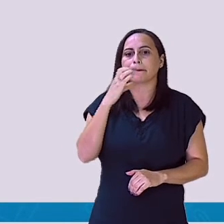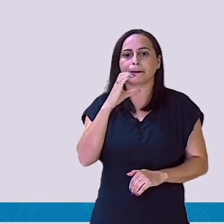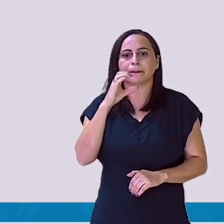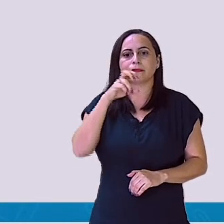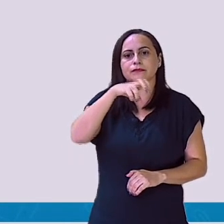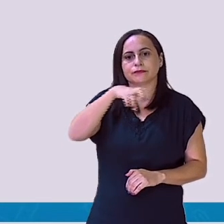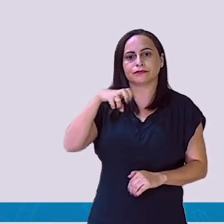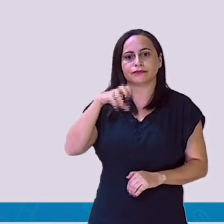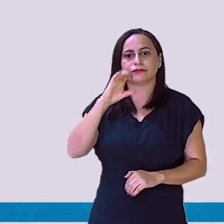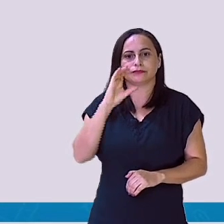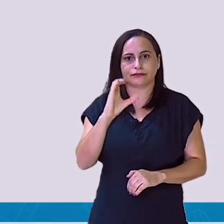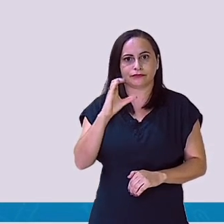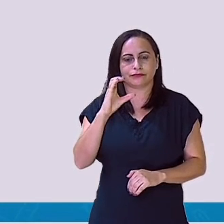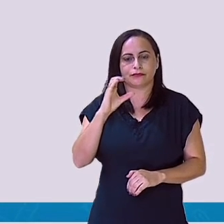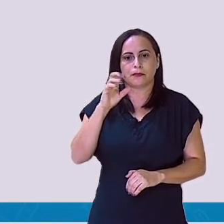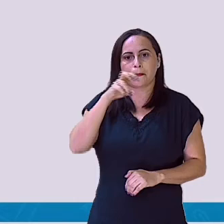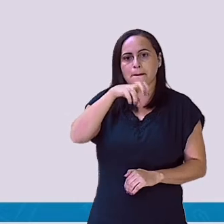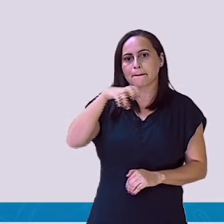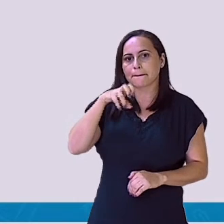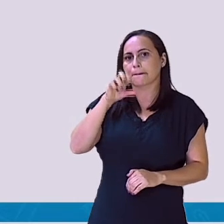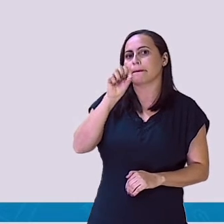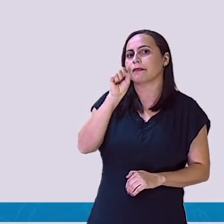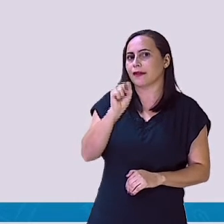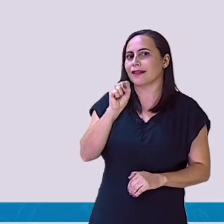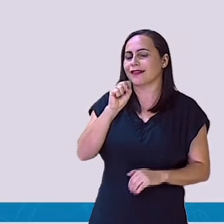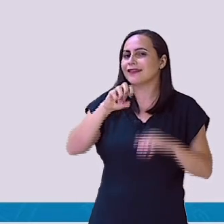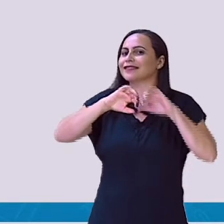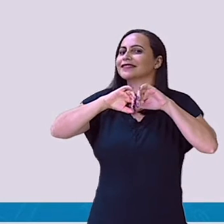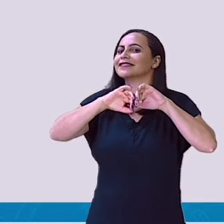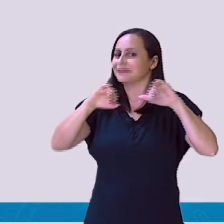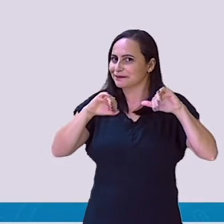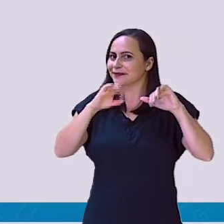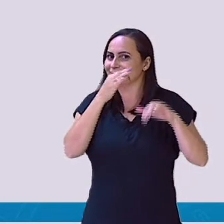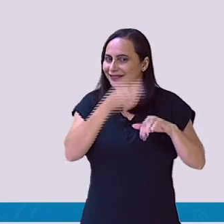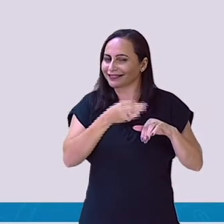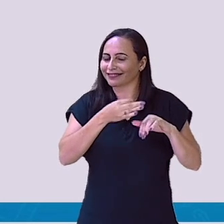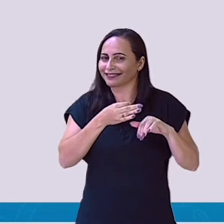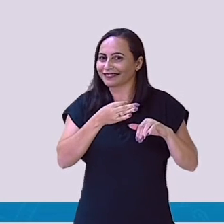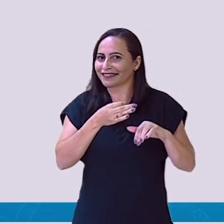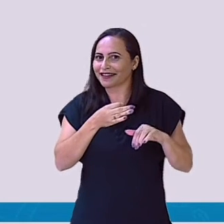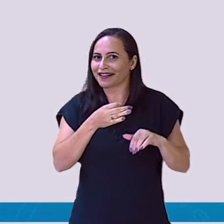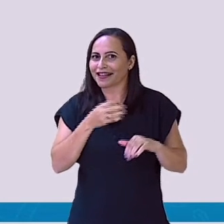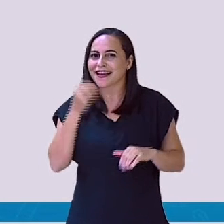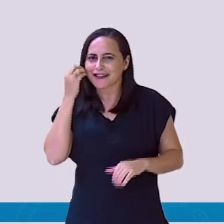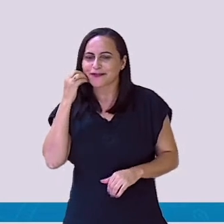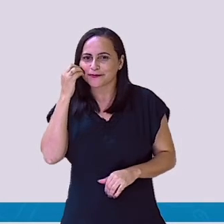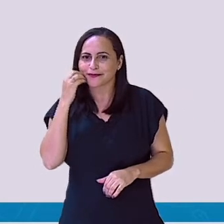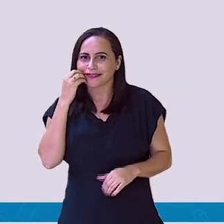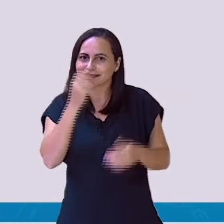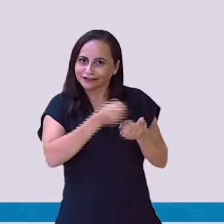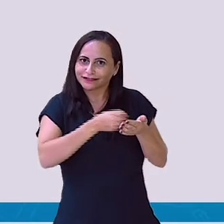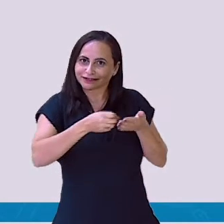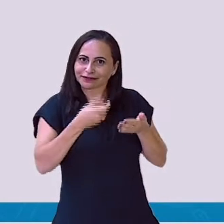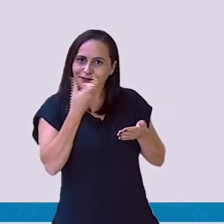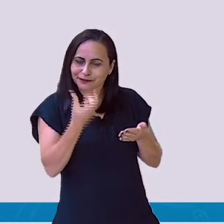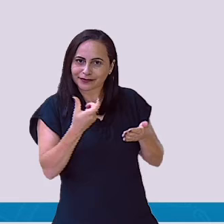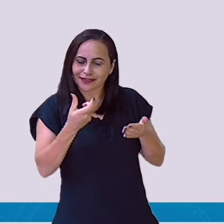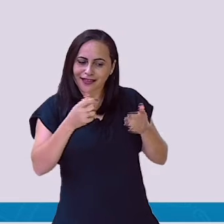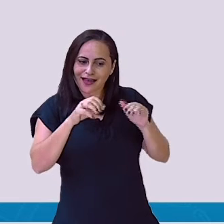XS. Esses separam. Quer fazer o teste? Escreve palavras e vai separando que você